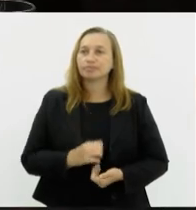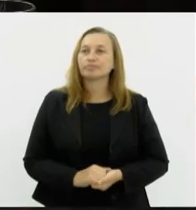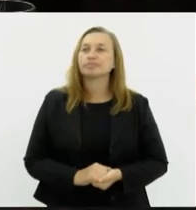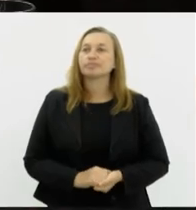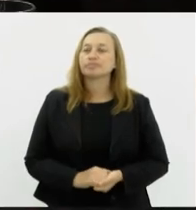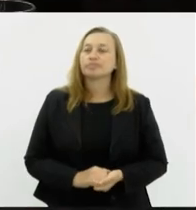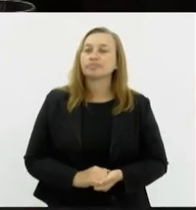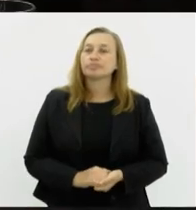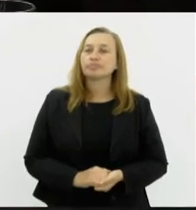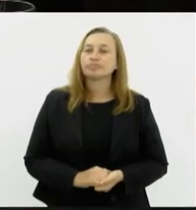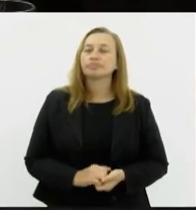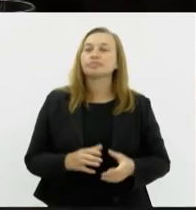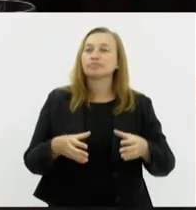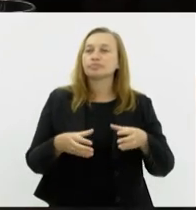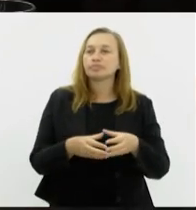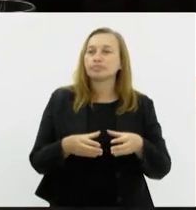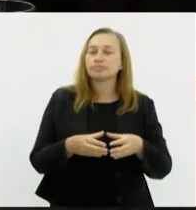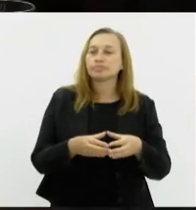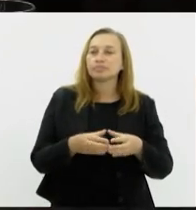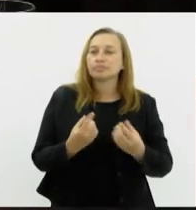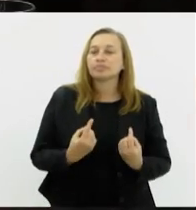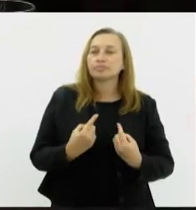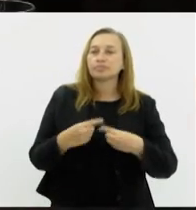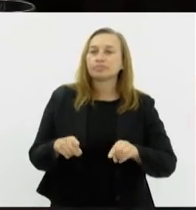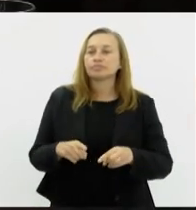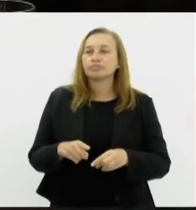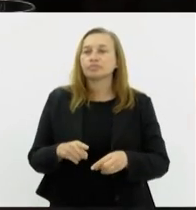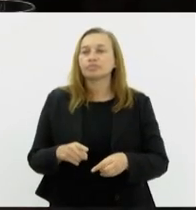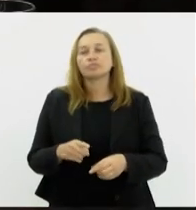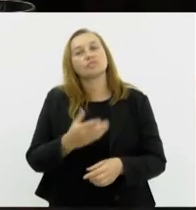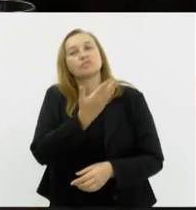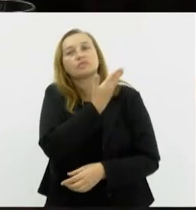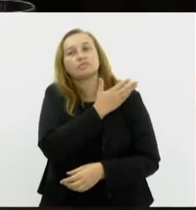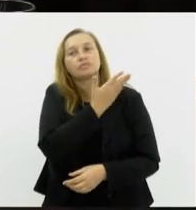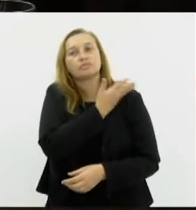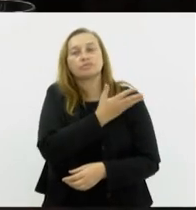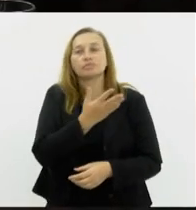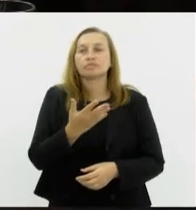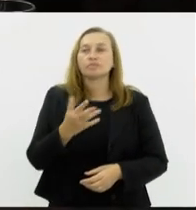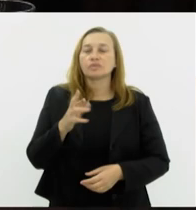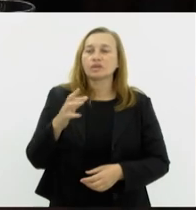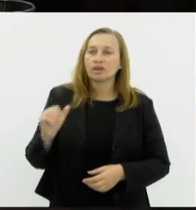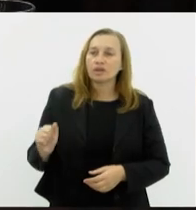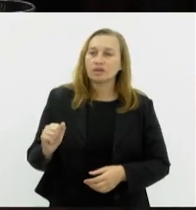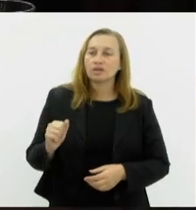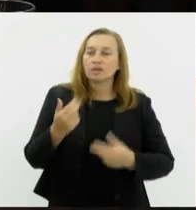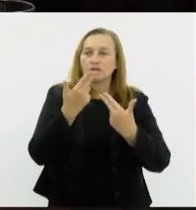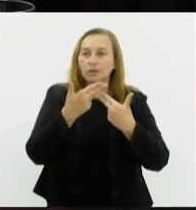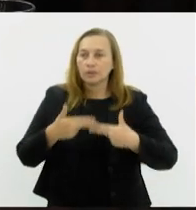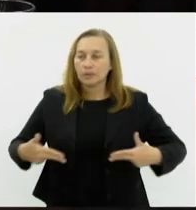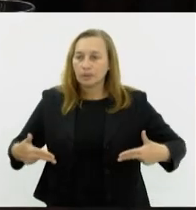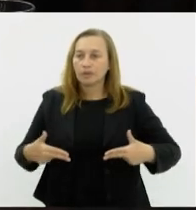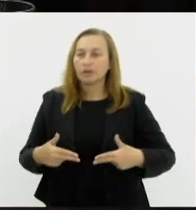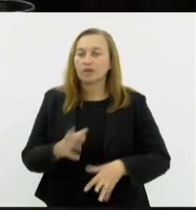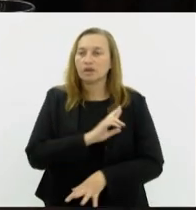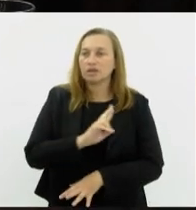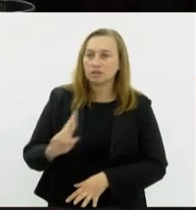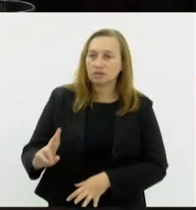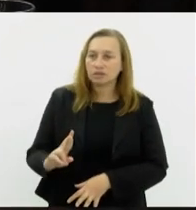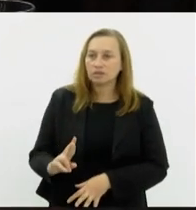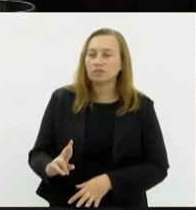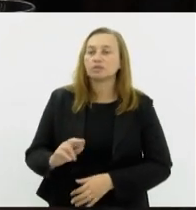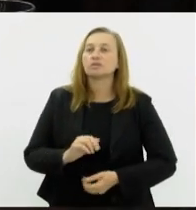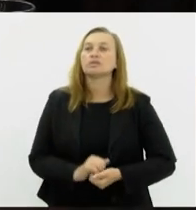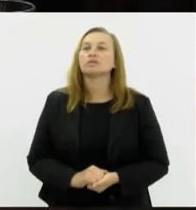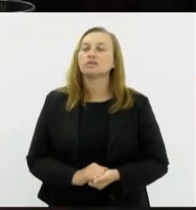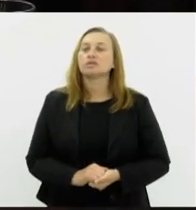emitir parecer pela Comissão de Combate às Discriminações e Preconceitos de Raça, Cor, Etnia, Religião e Procedência